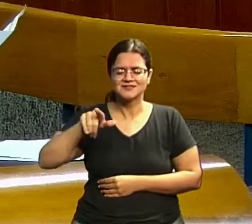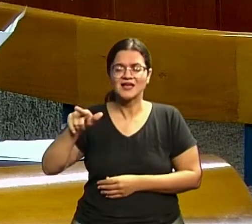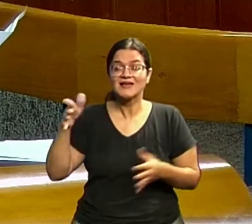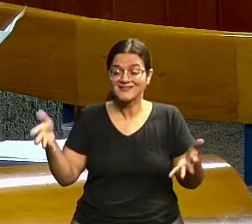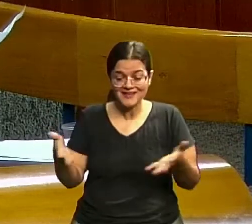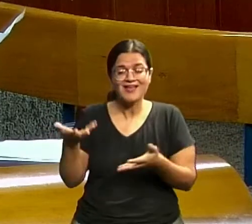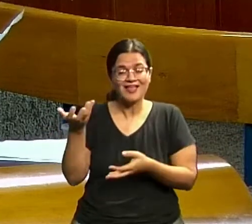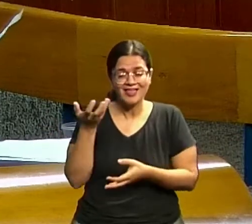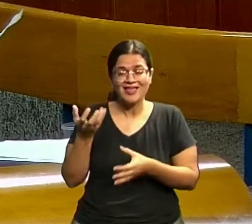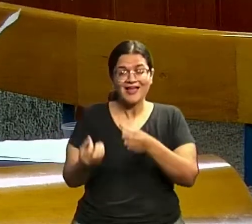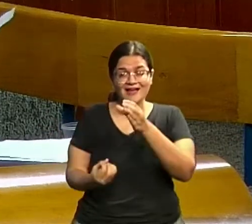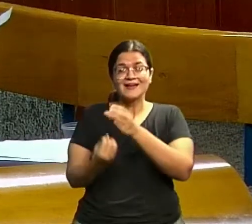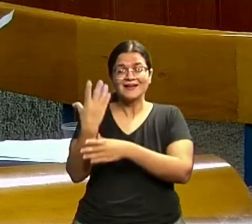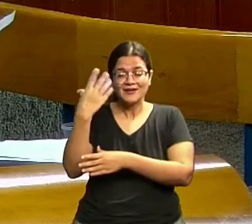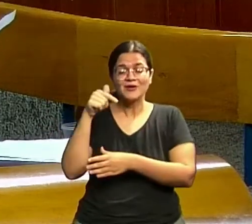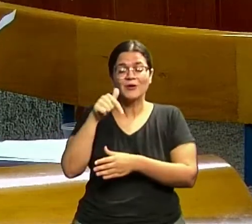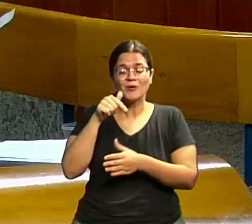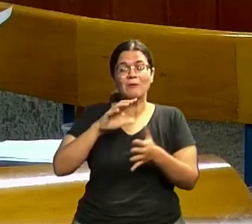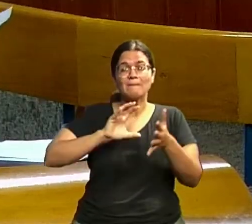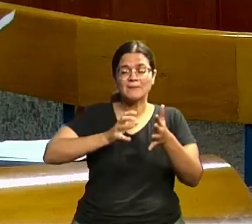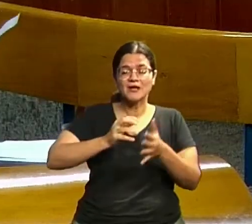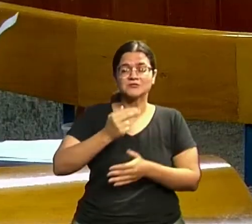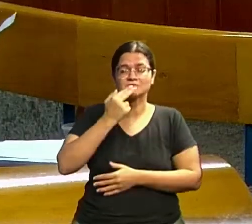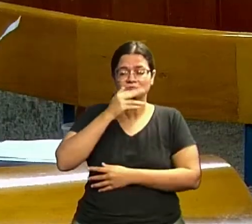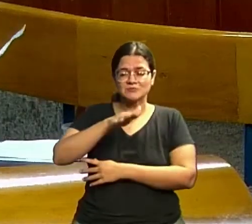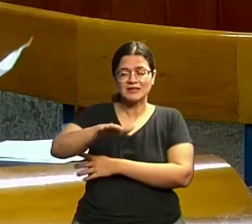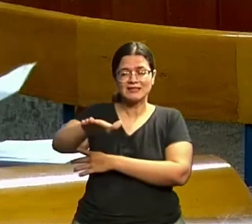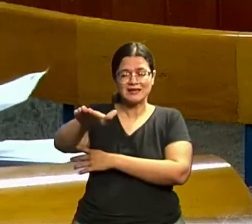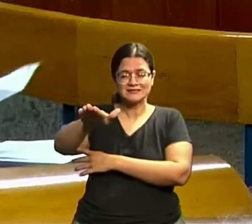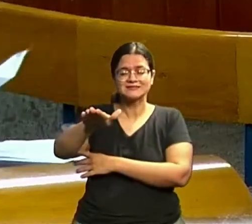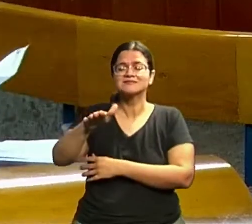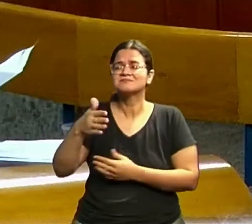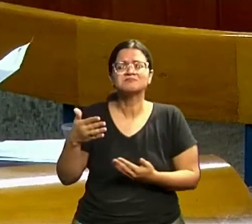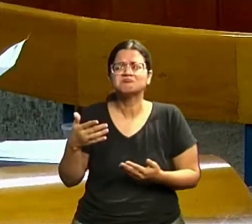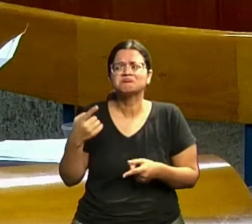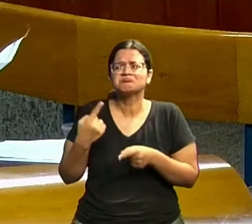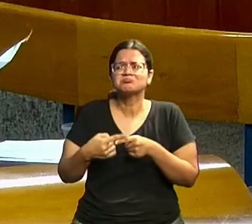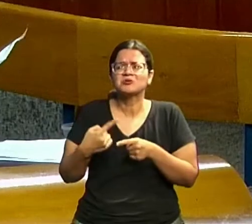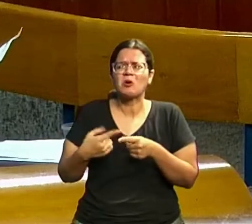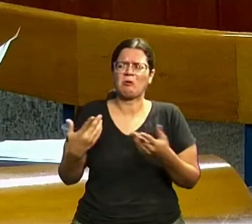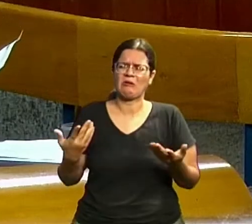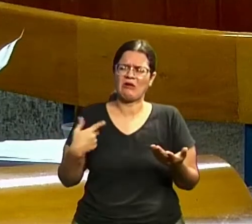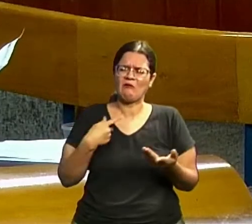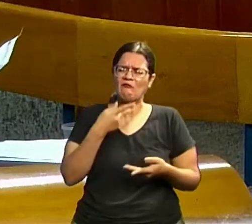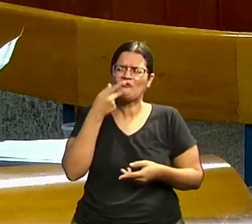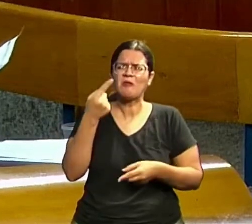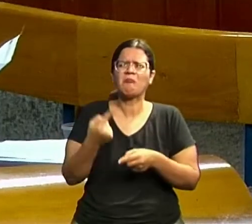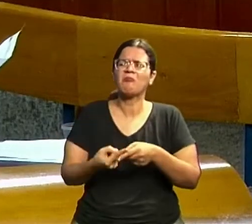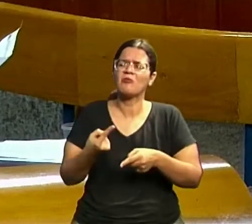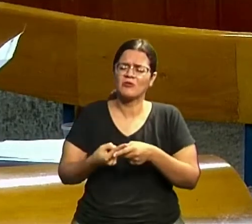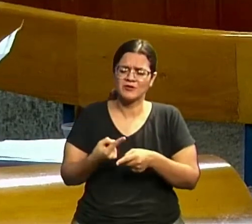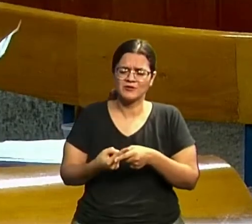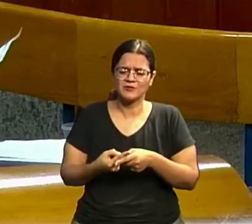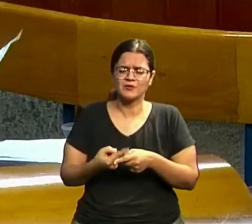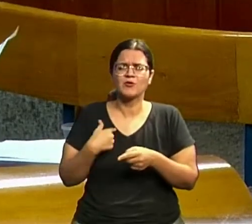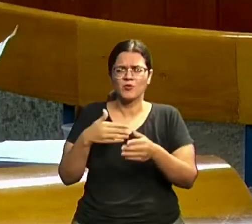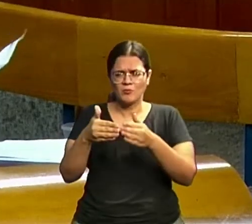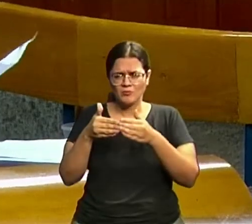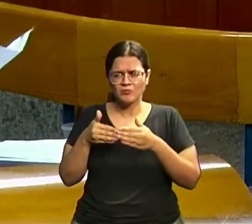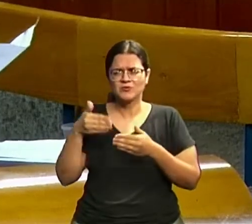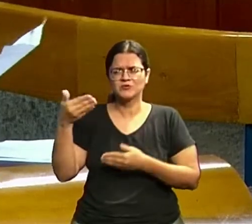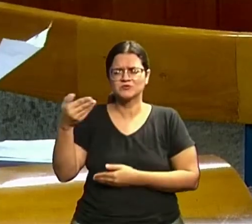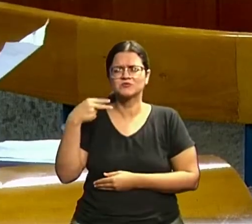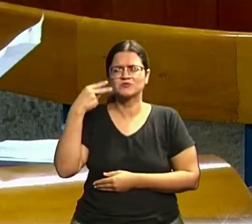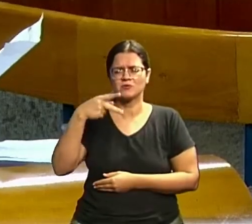a criação de um partido nazista. Por que eu estou me referindo dessa forma, presidente Policarpo? E peço a